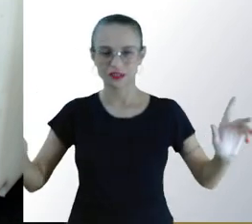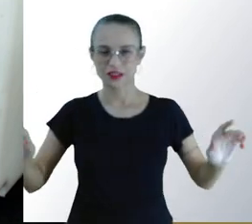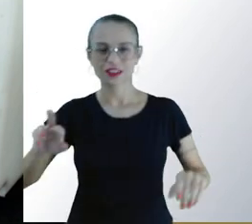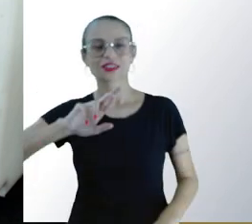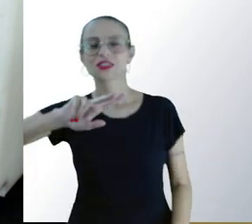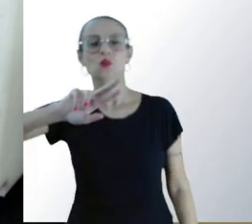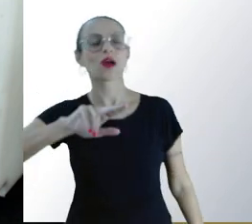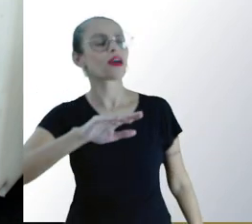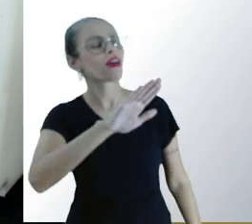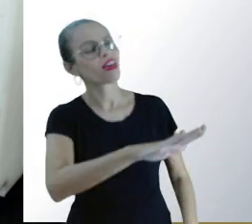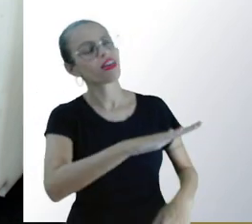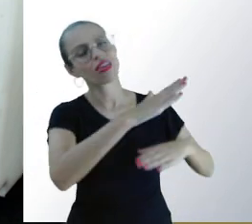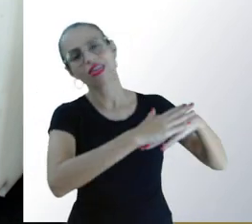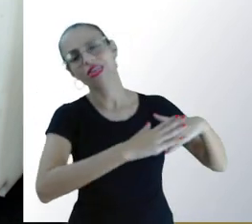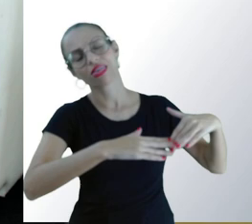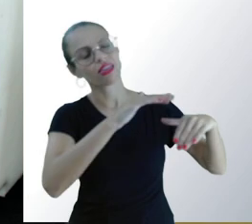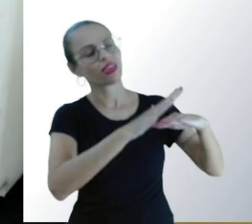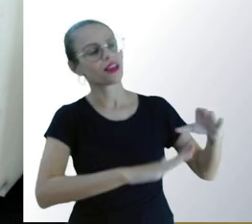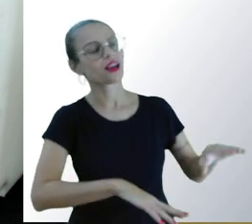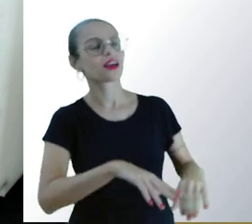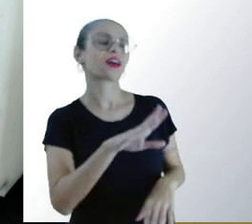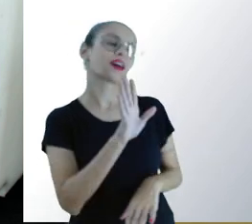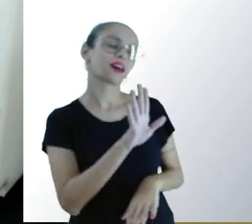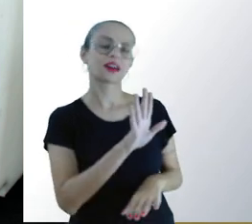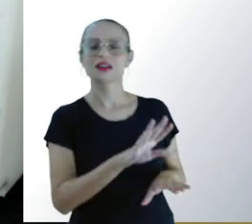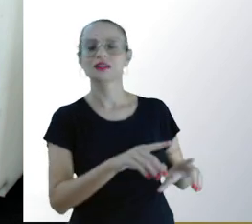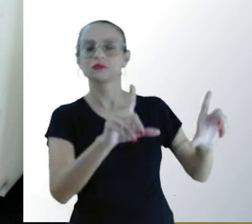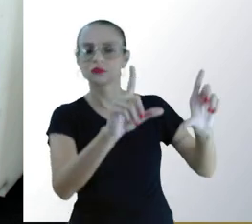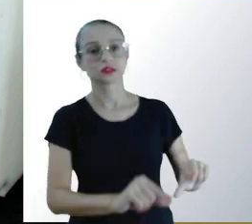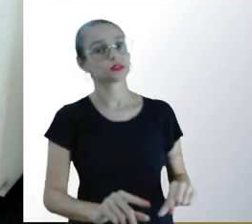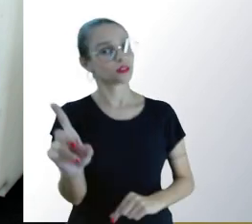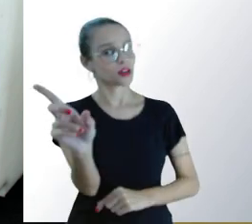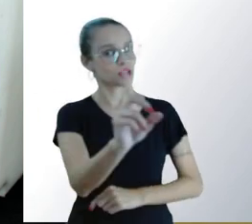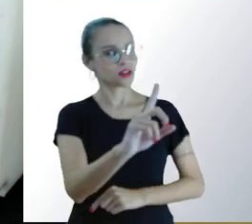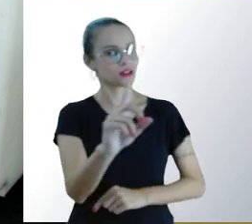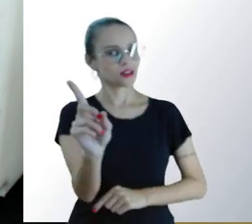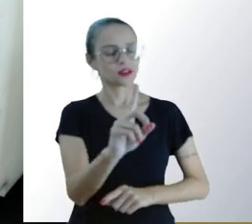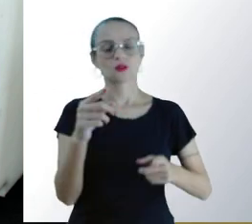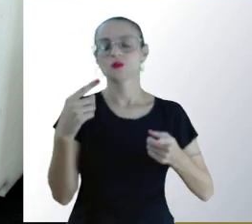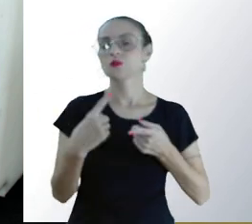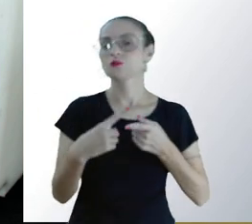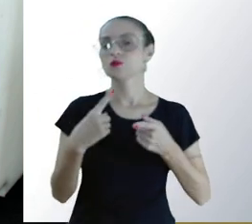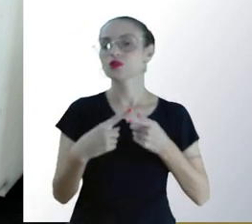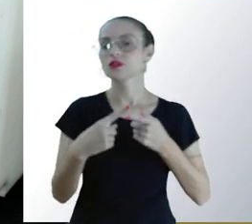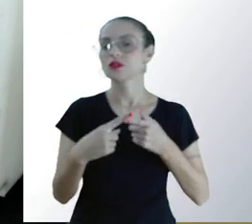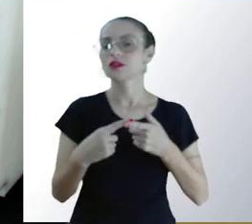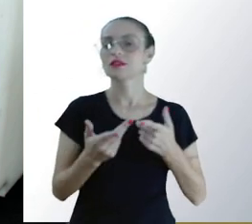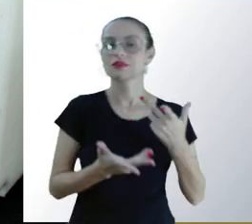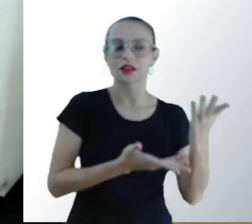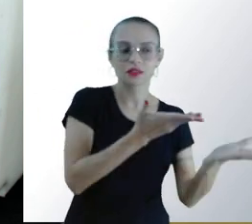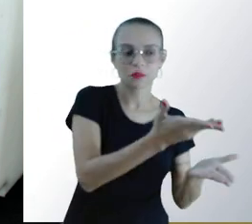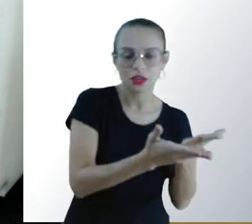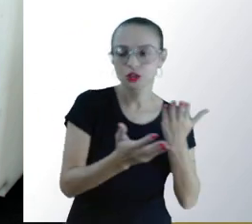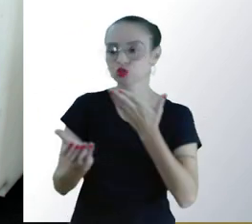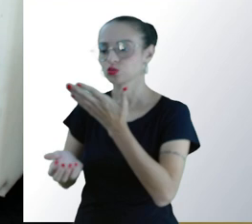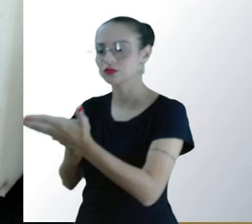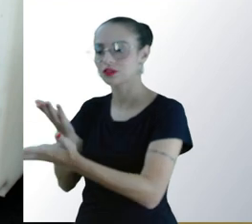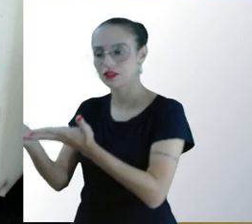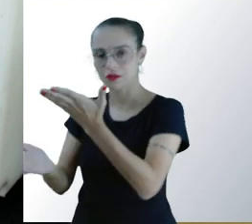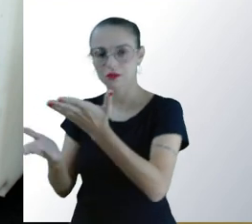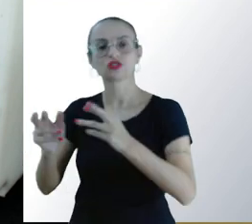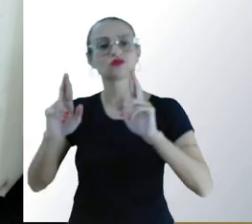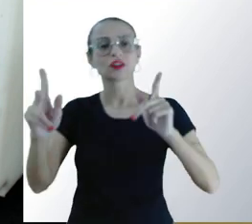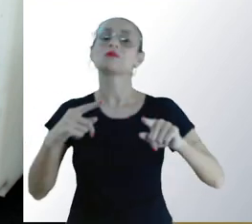passar a mão, não é para a gente minimizar, mas o tratamento é diferente,